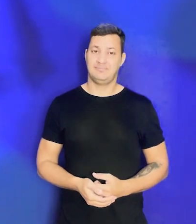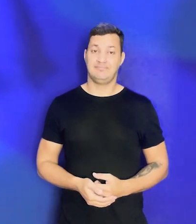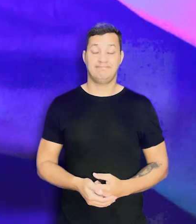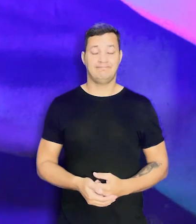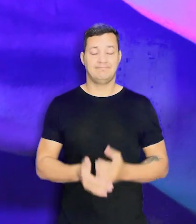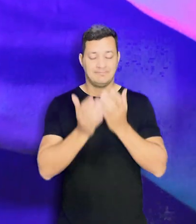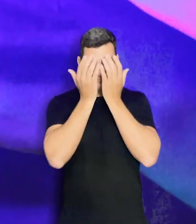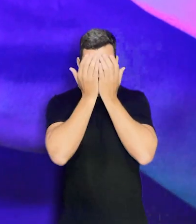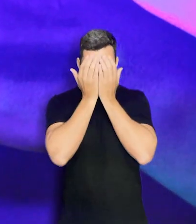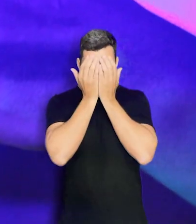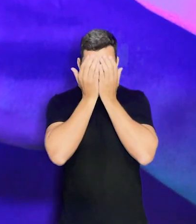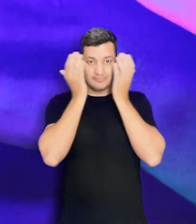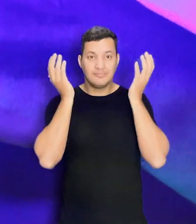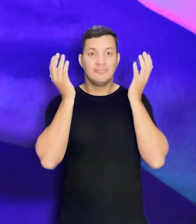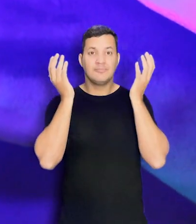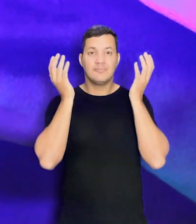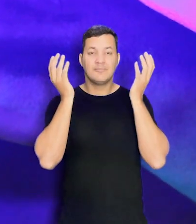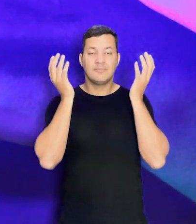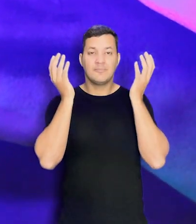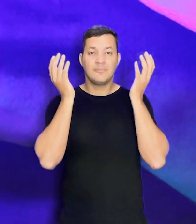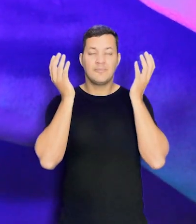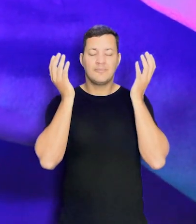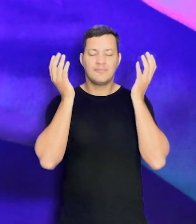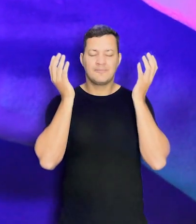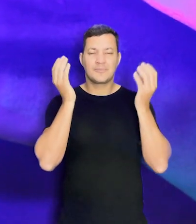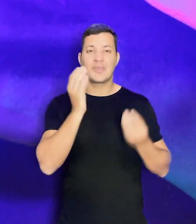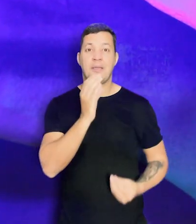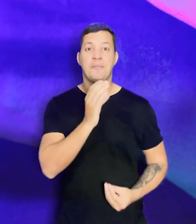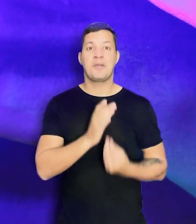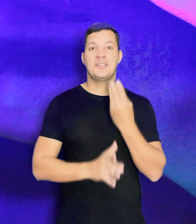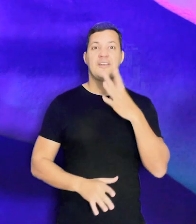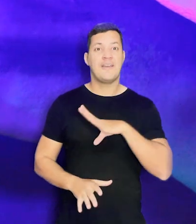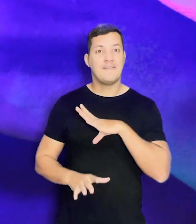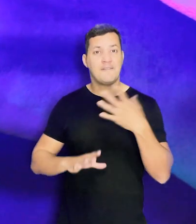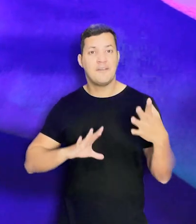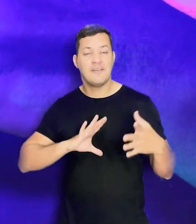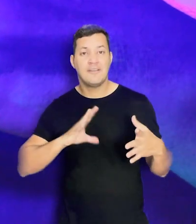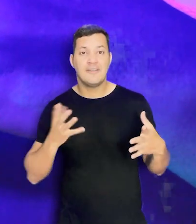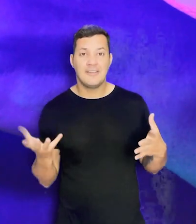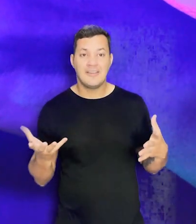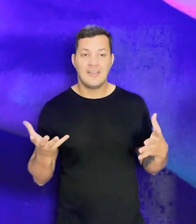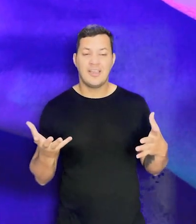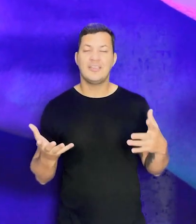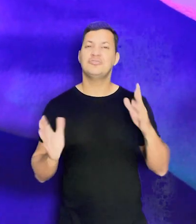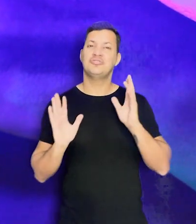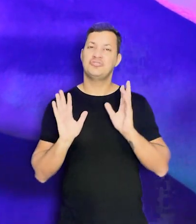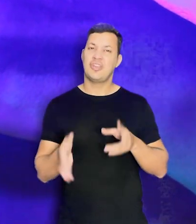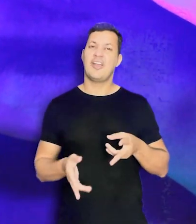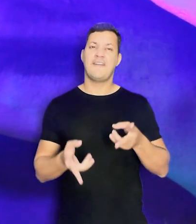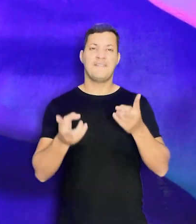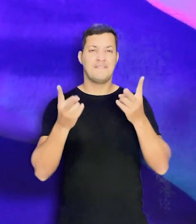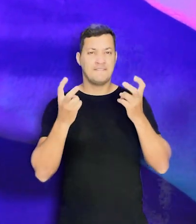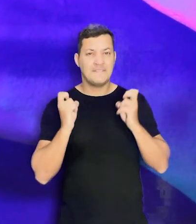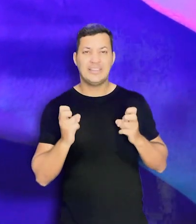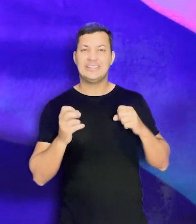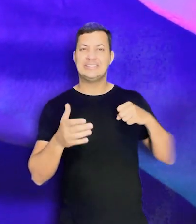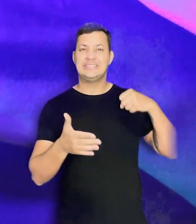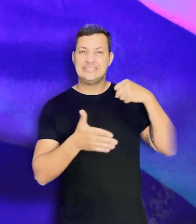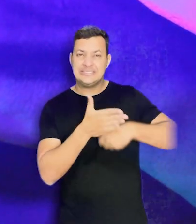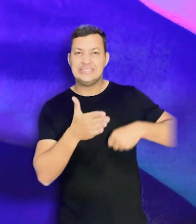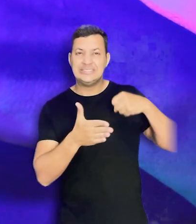Descobre o teu rosto. Ressurjam os bravos, que eu vi combatendo no albor da manhã.